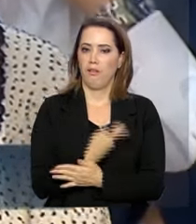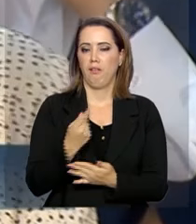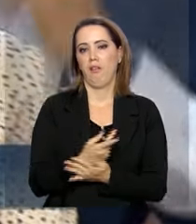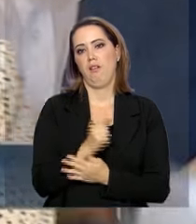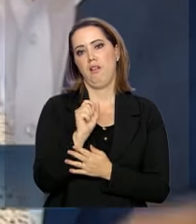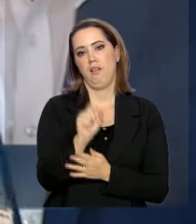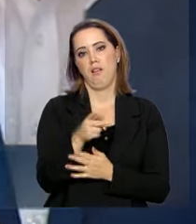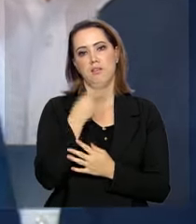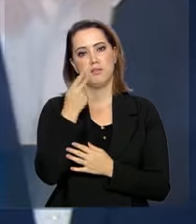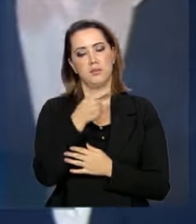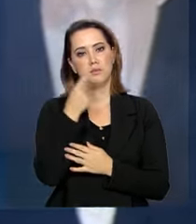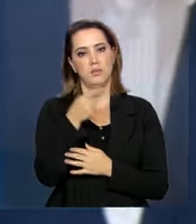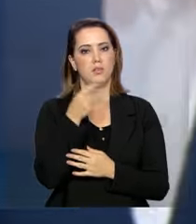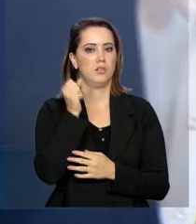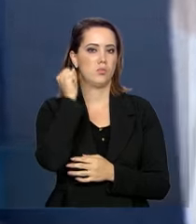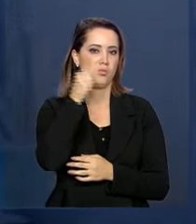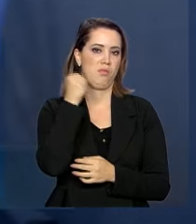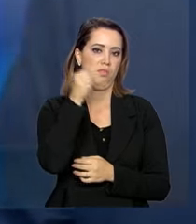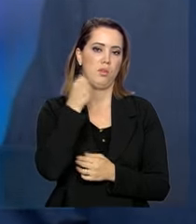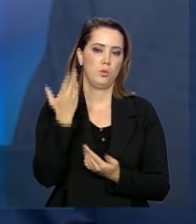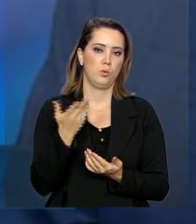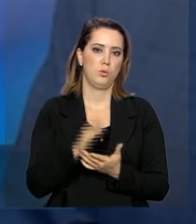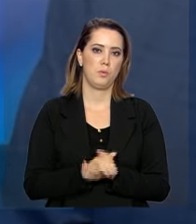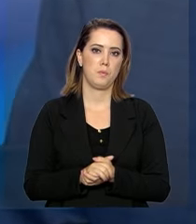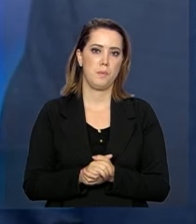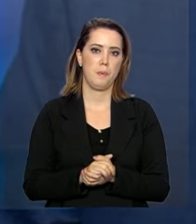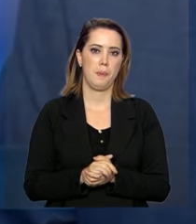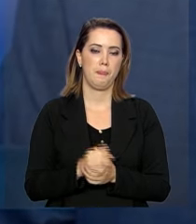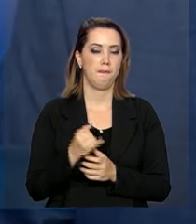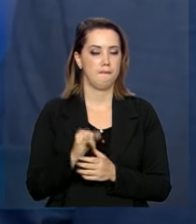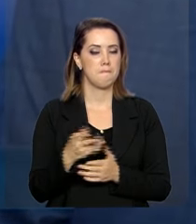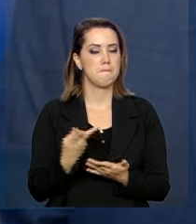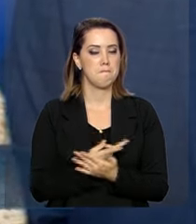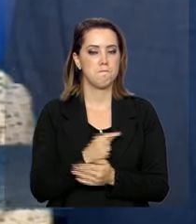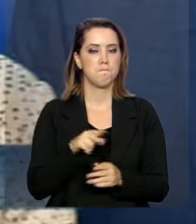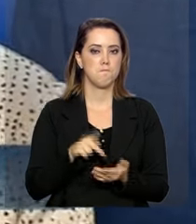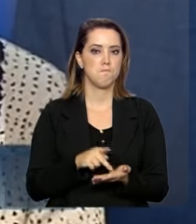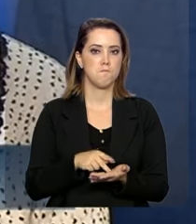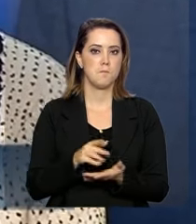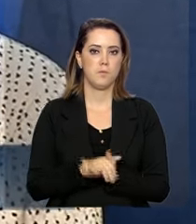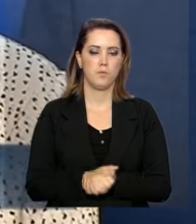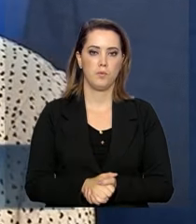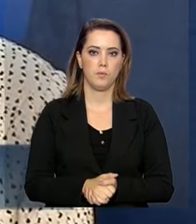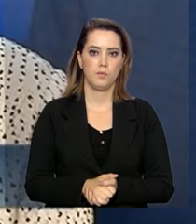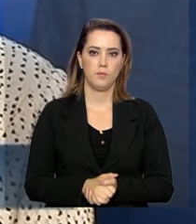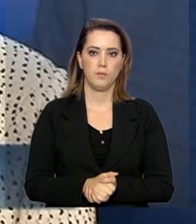a fala do senador, se ela foi feita.